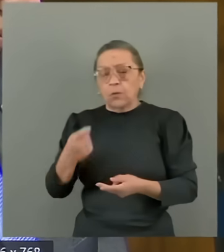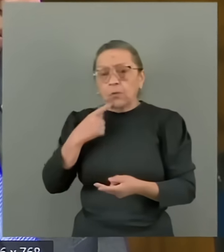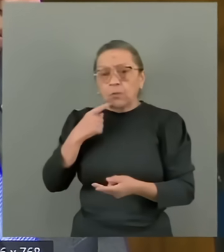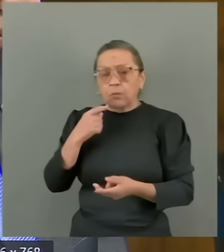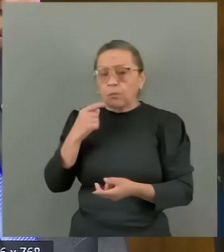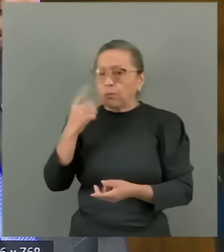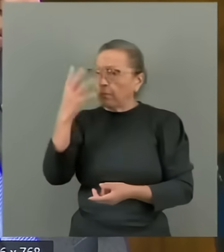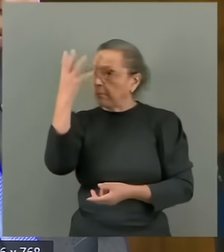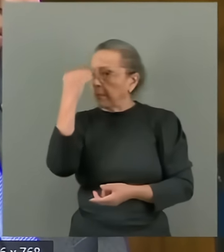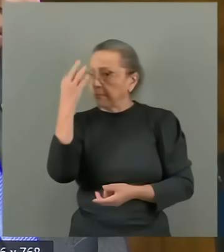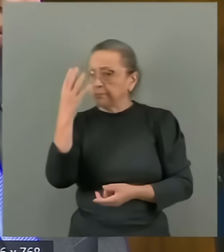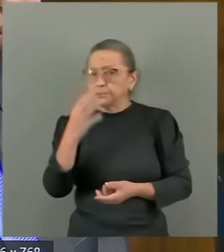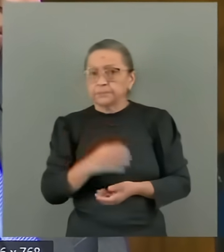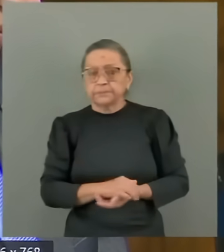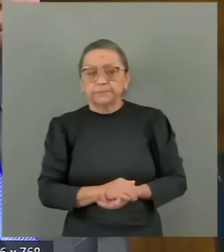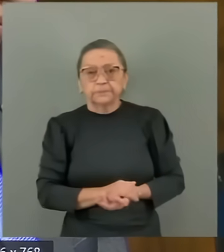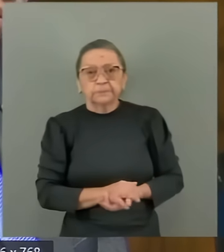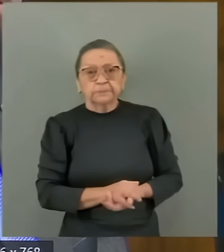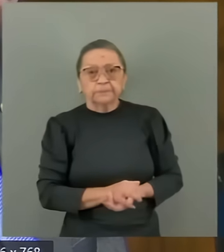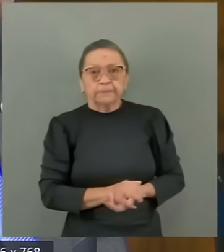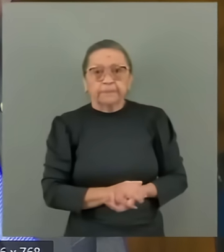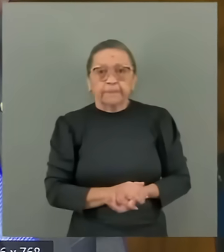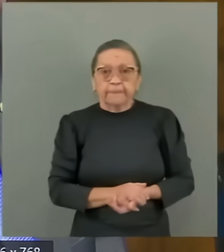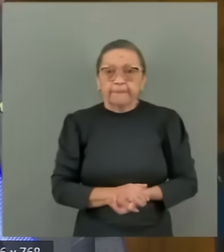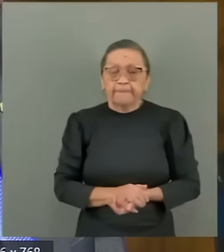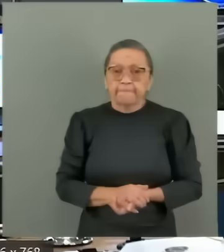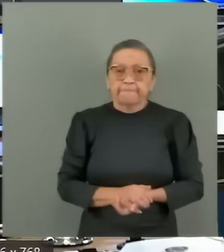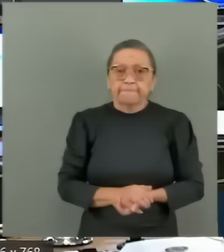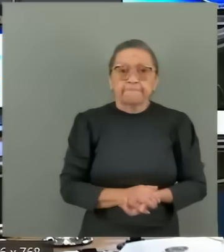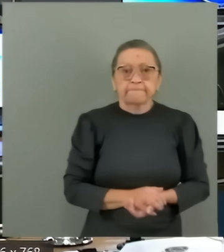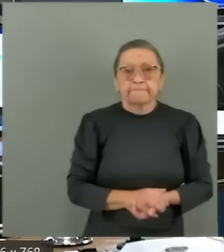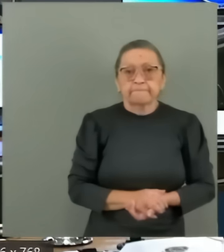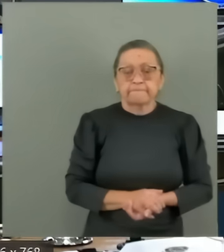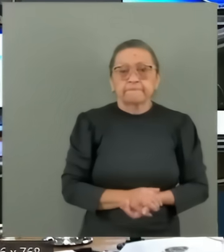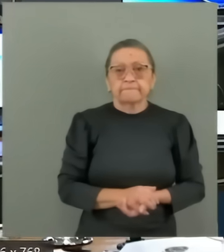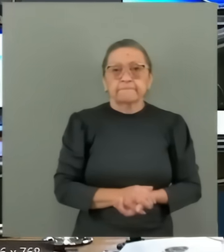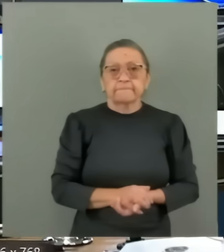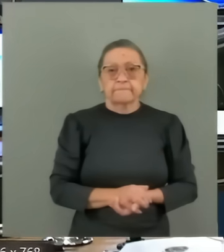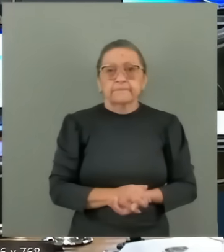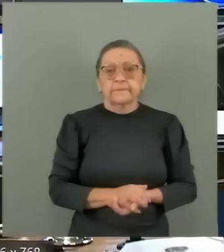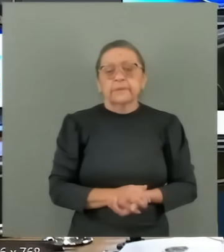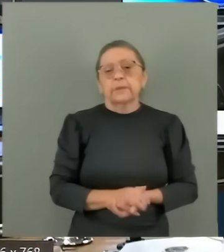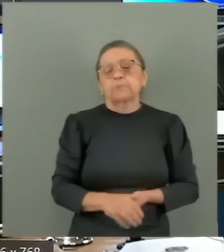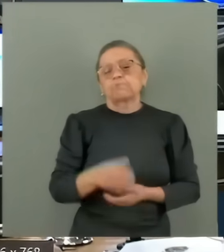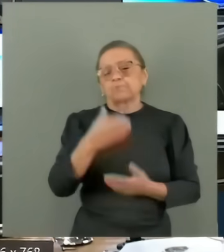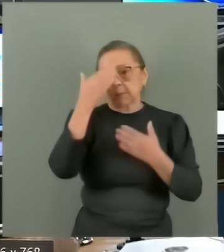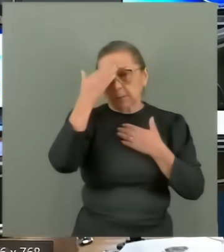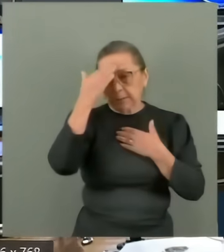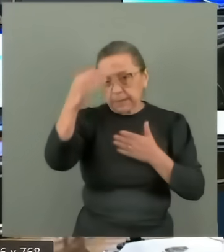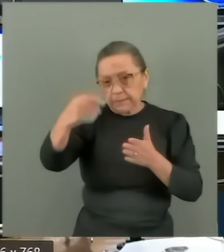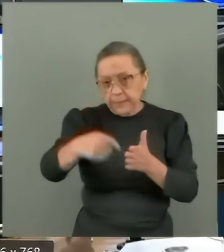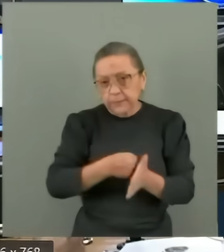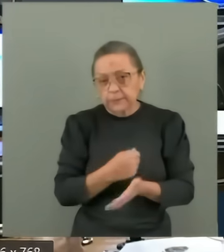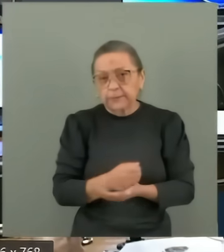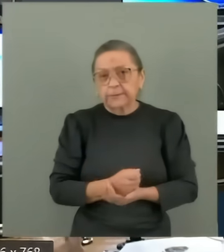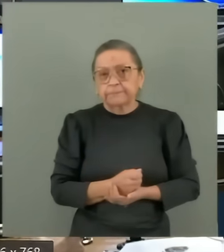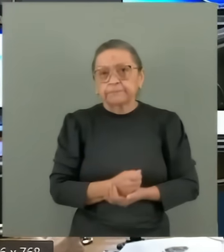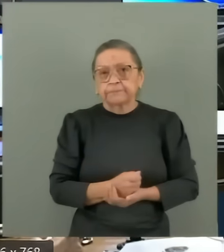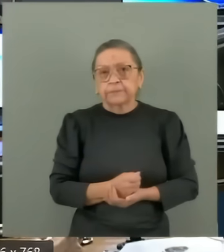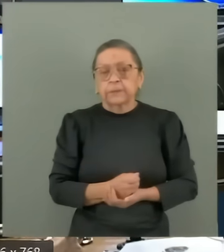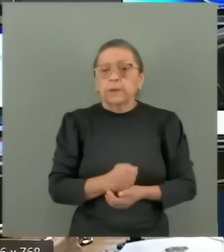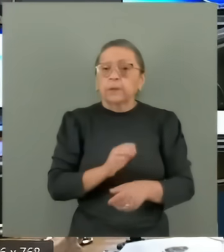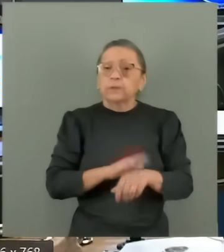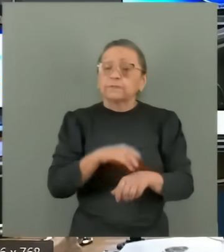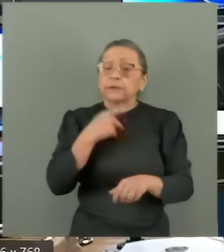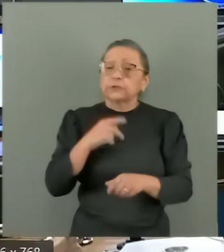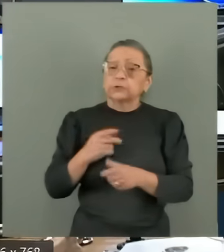identificação facial. O senhor quer comentar, excelência? Sim. Senador, obrigado pela pergunta. Senador, quando o senhor fala dos